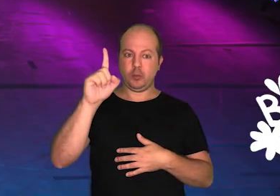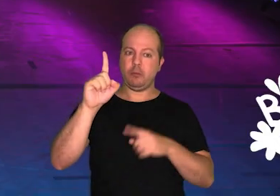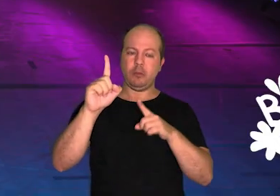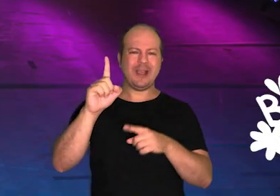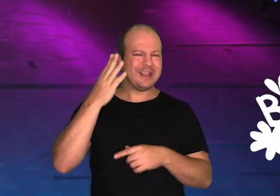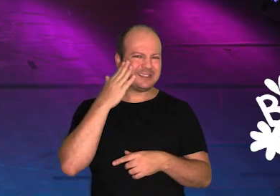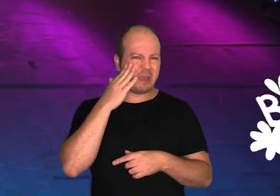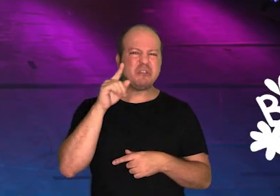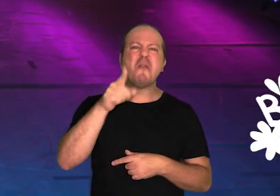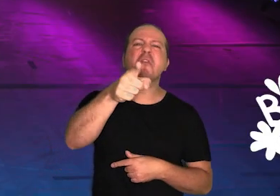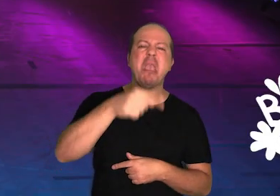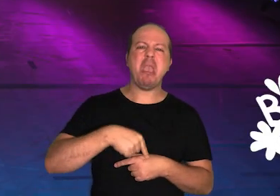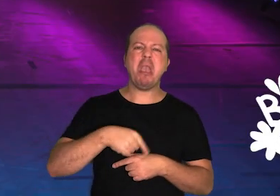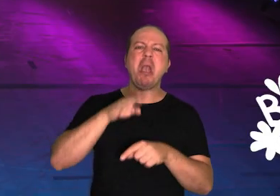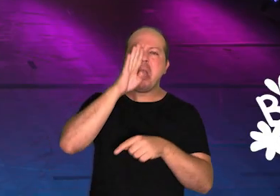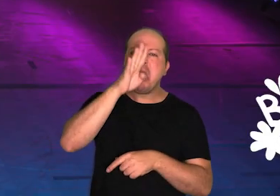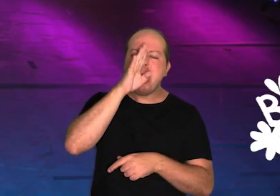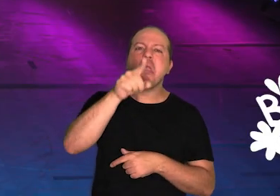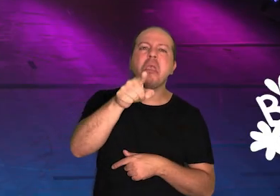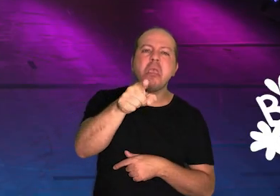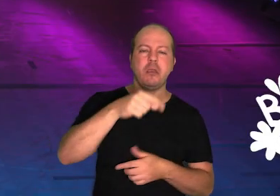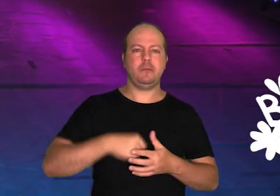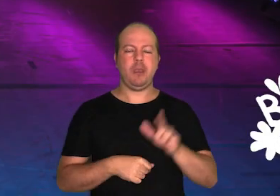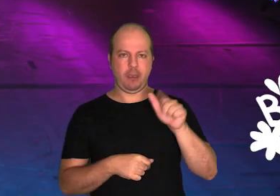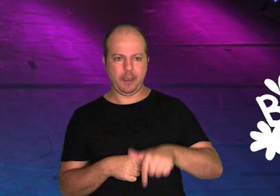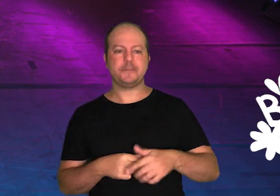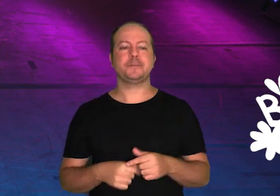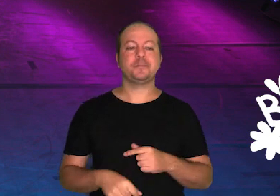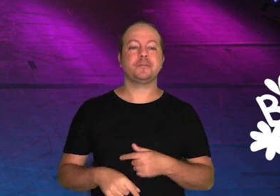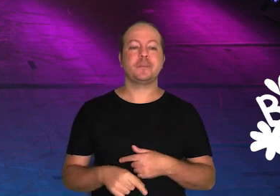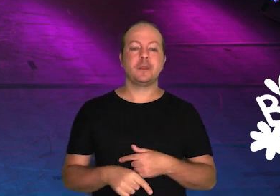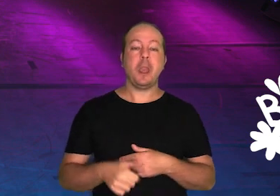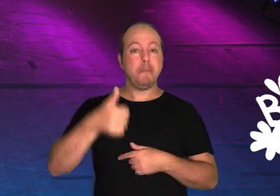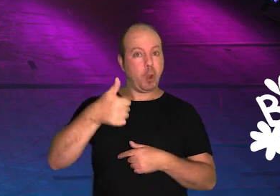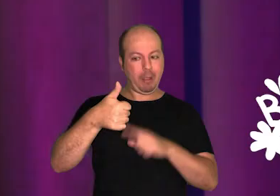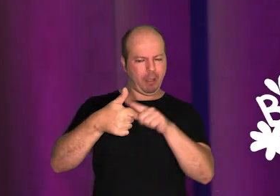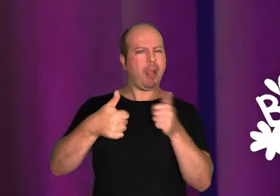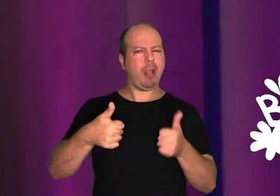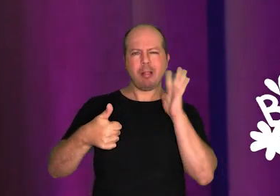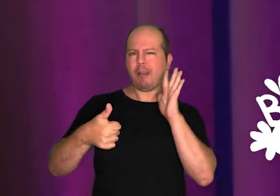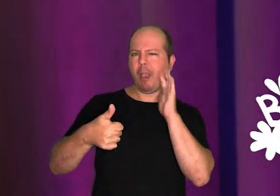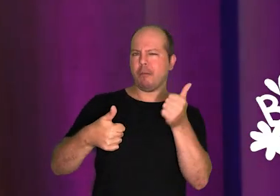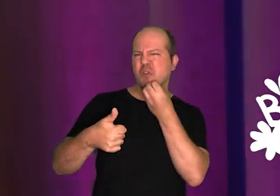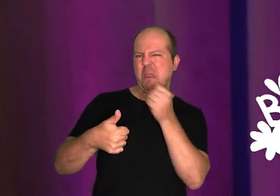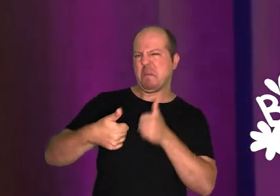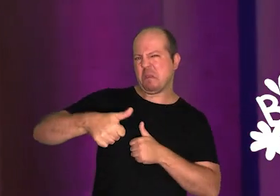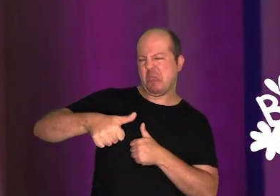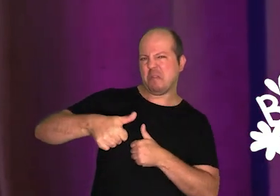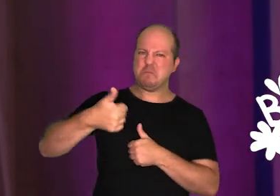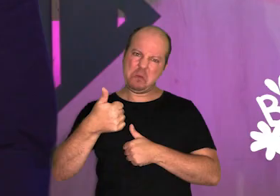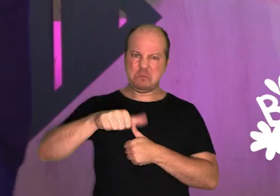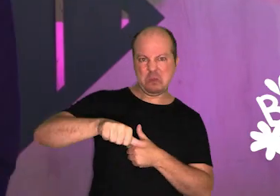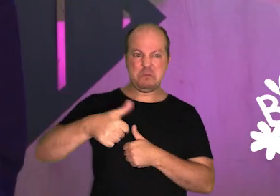indicador é aquele feio que fala, foi você, foi ele, é aquele. Usa esse. Com o polegar. Polegar é aquele que fala, tá tudo legal, tá tudo bem. Mais ou menos. Bom?